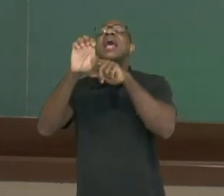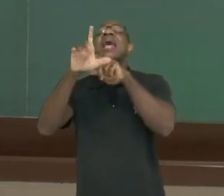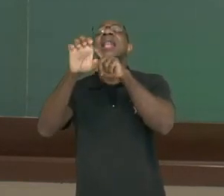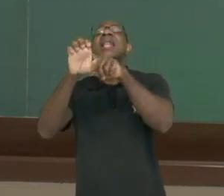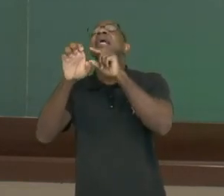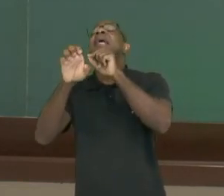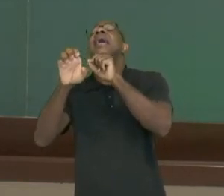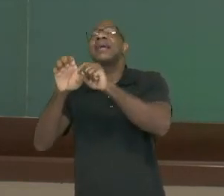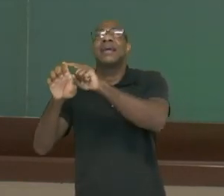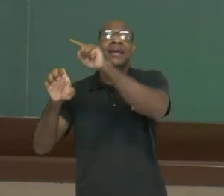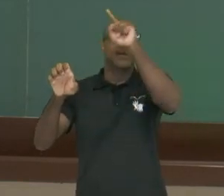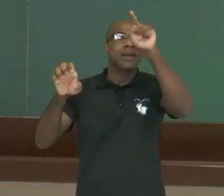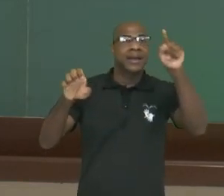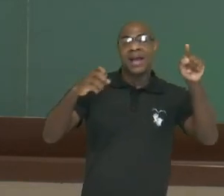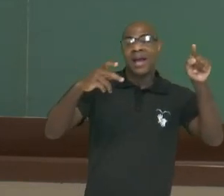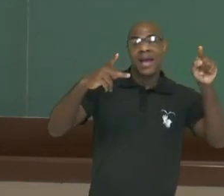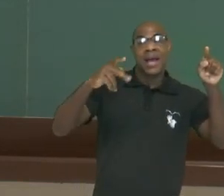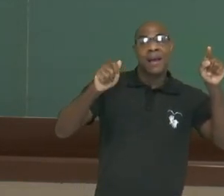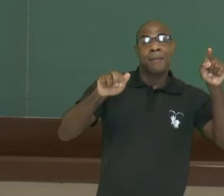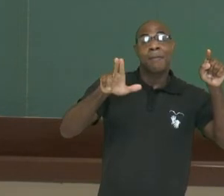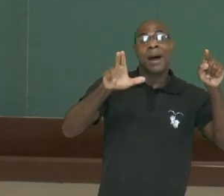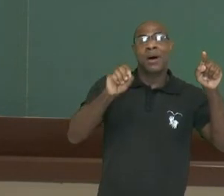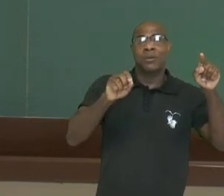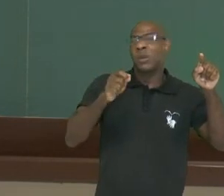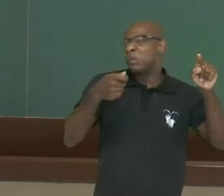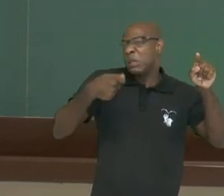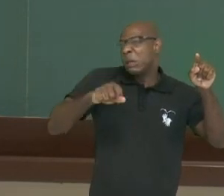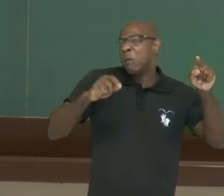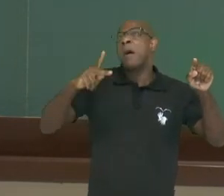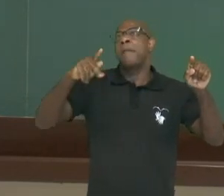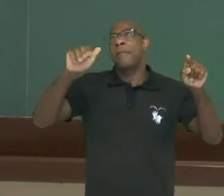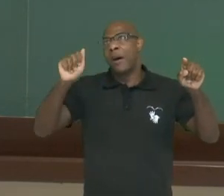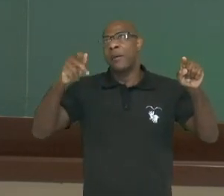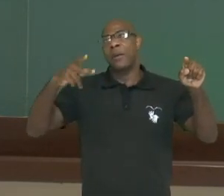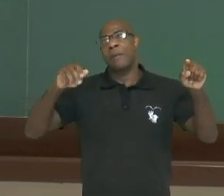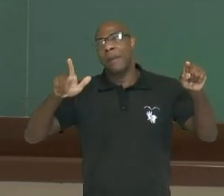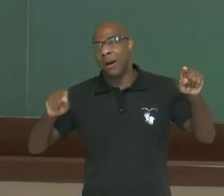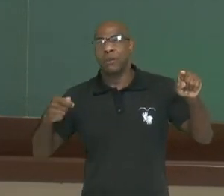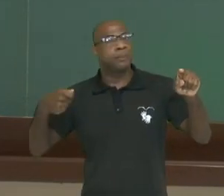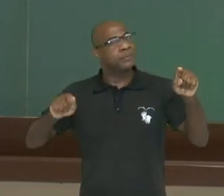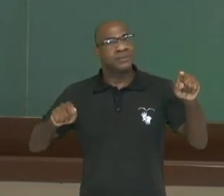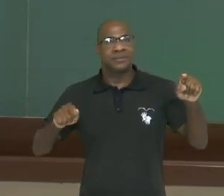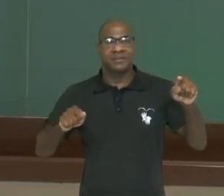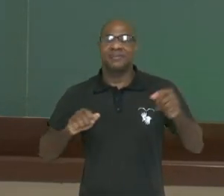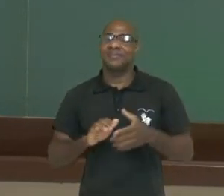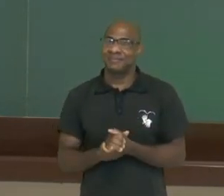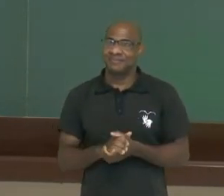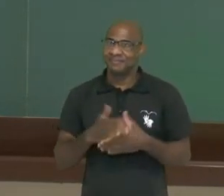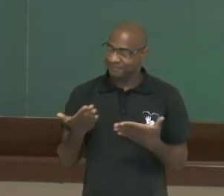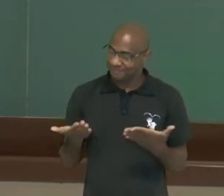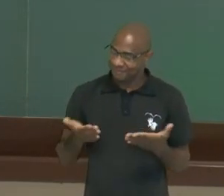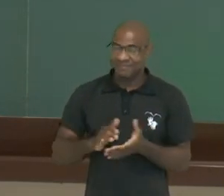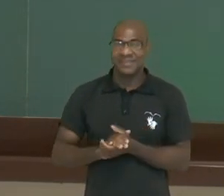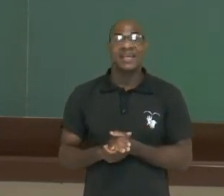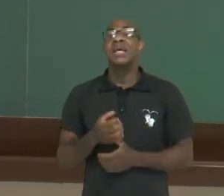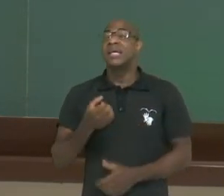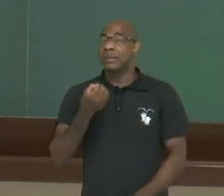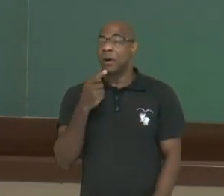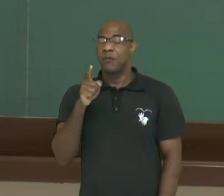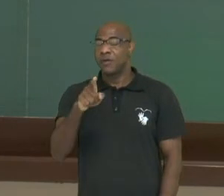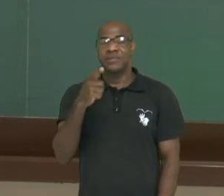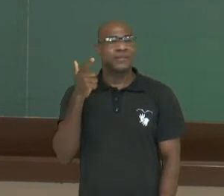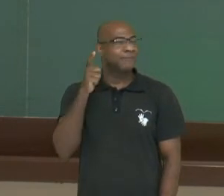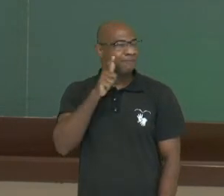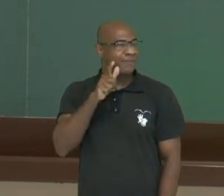elipse, a coesão por retomada, né? Então anafórica, e é isso aí. Que bom que você acertou. Fico